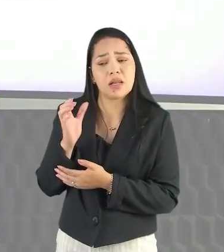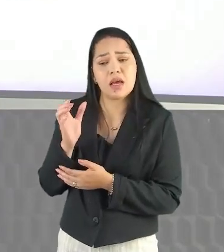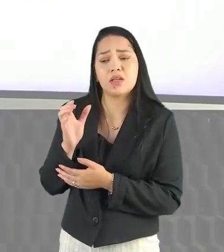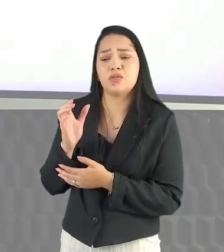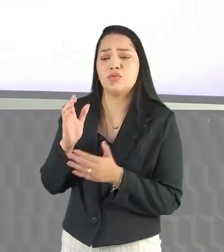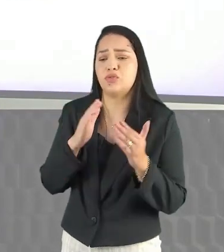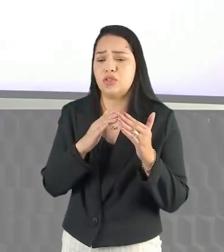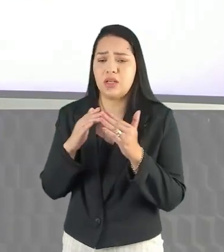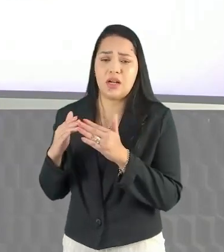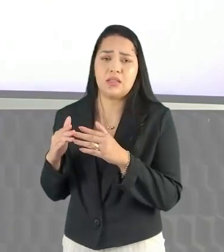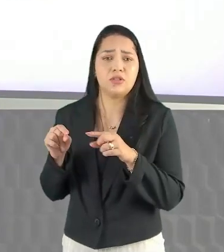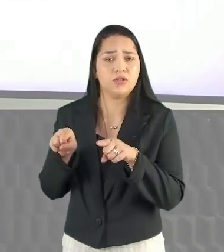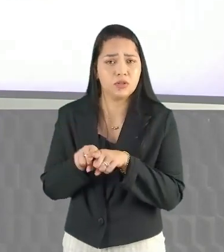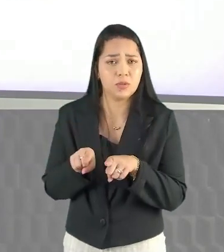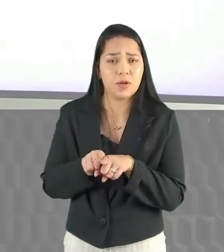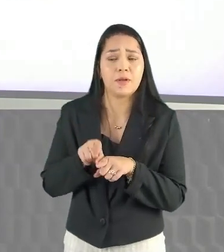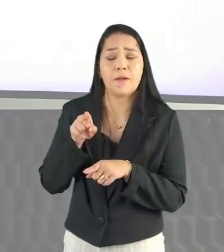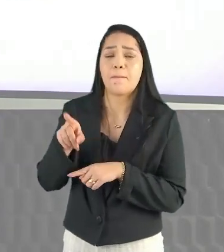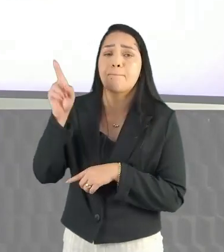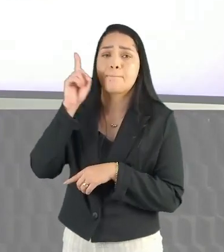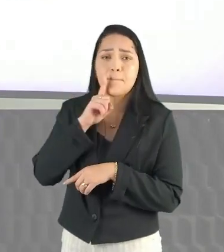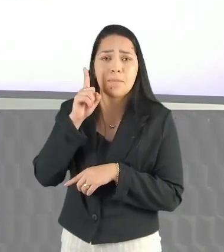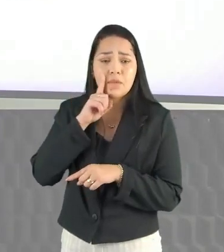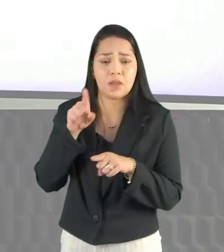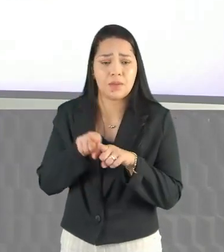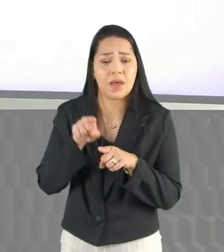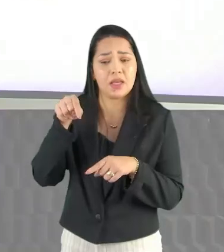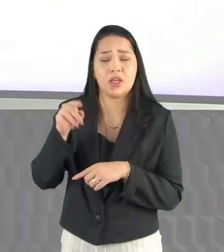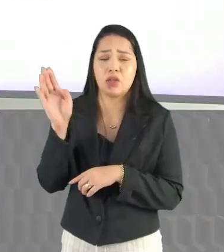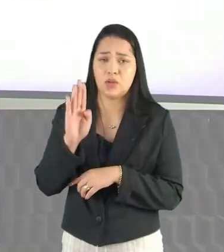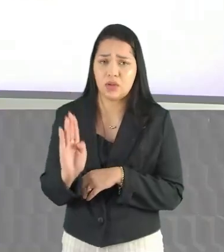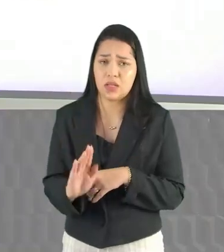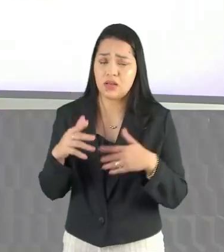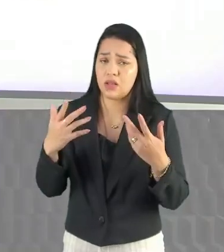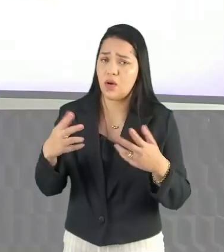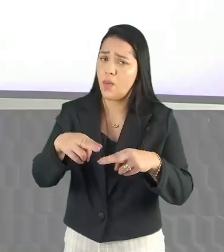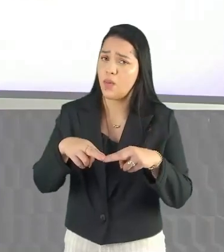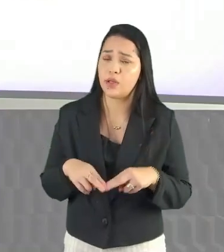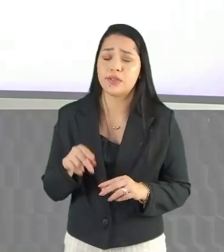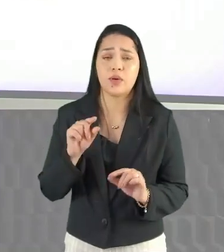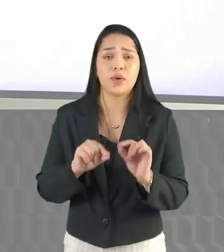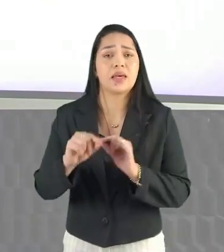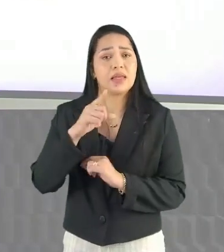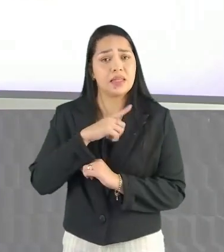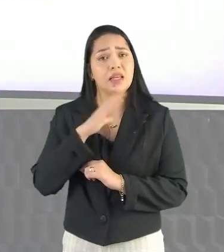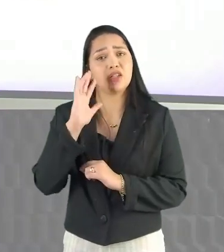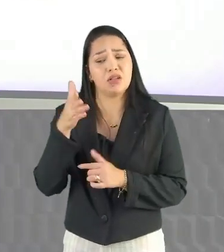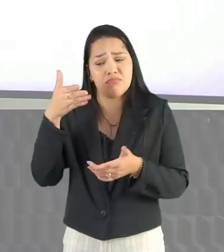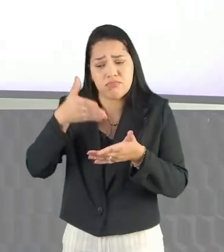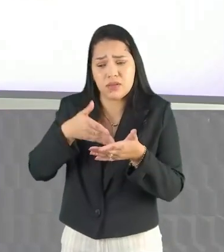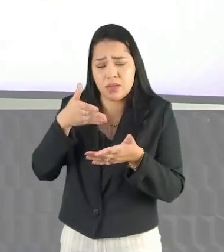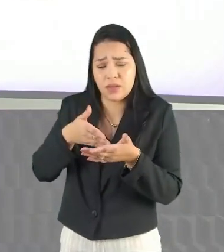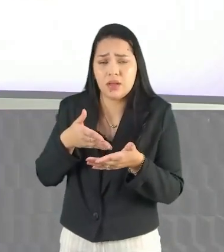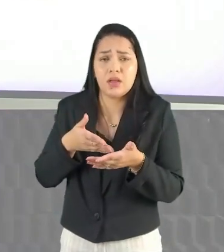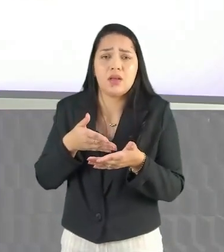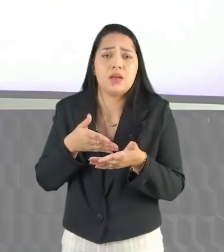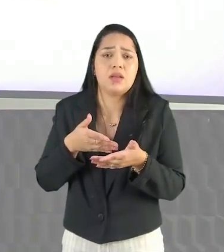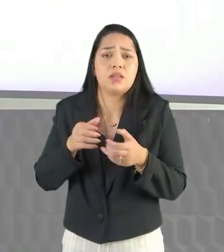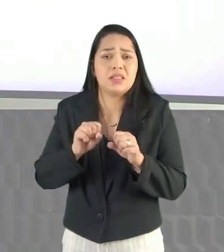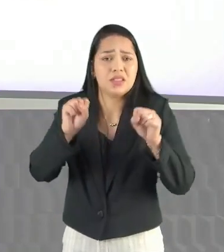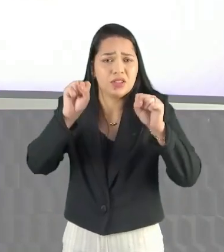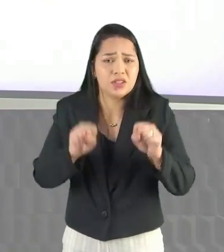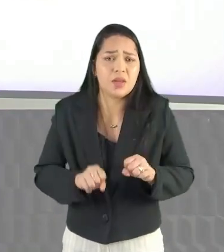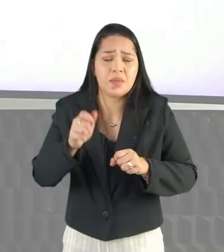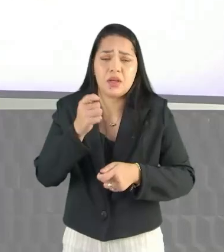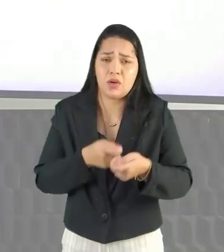imobiliários, que no caso dos Estados Unidos, estão aqui no Brasil. Então, isso houve um colapso nesse